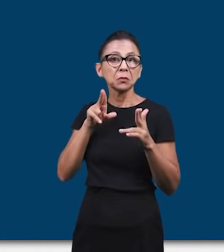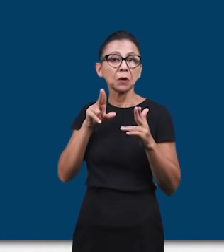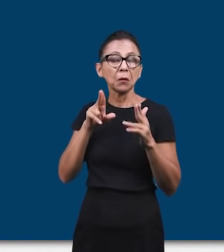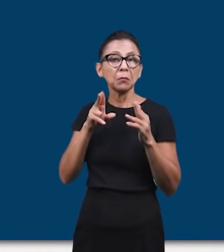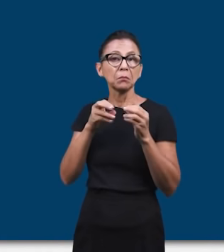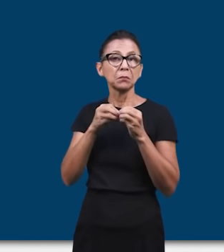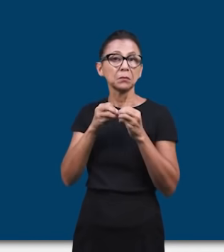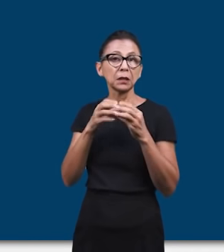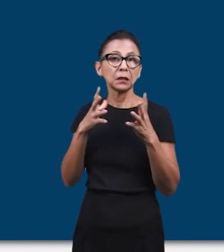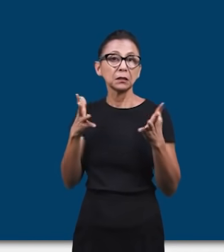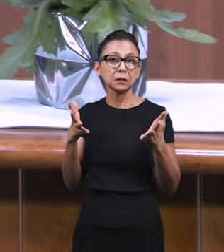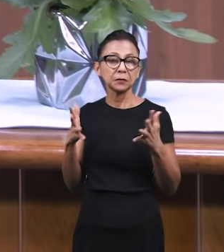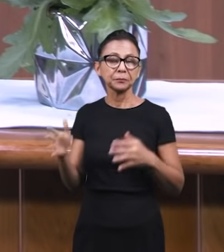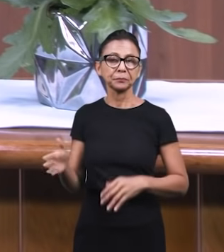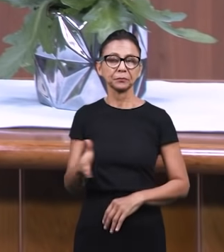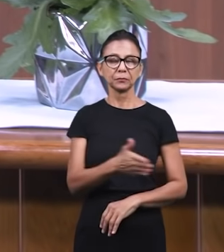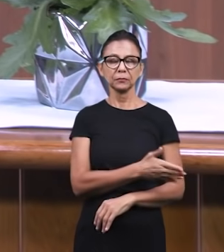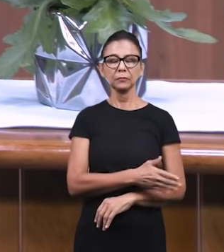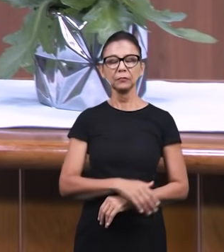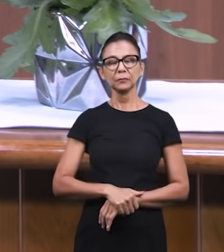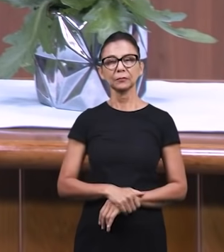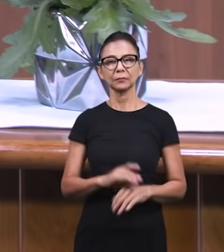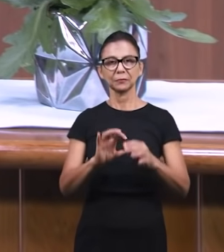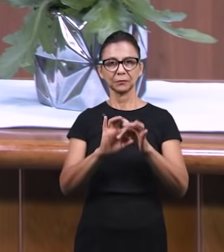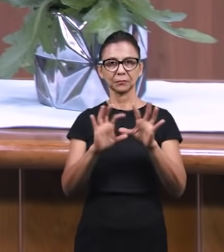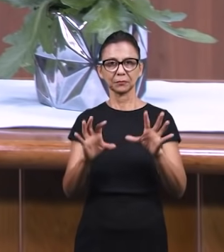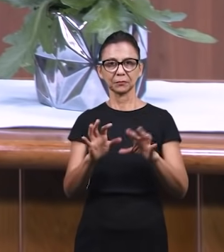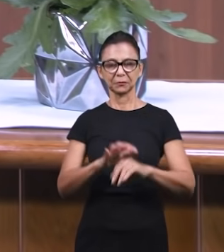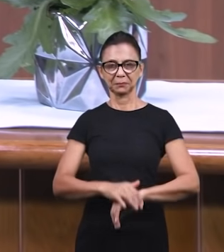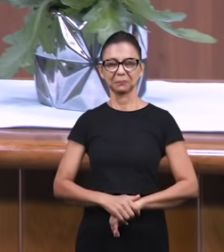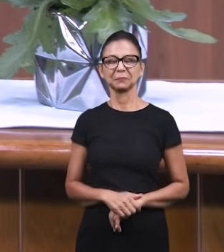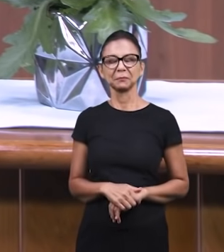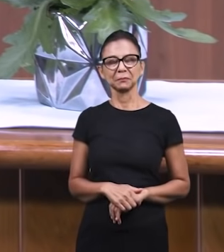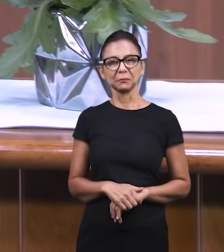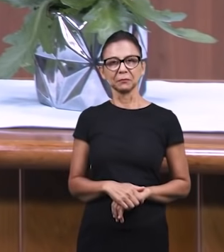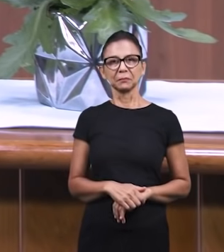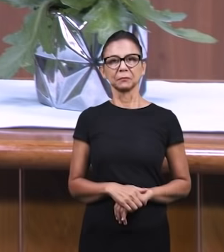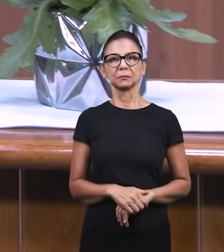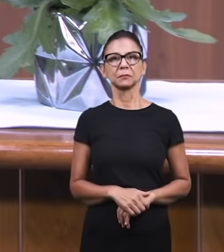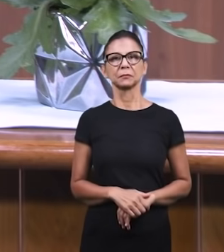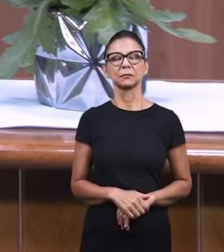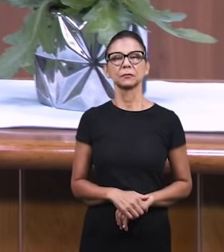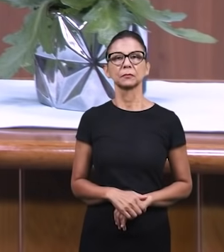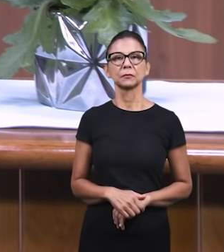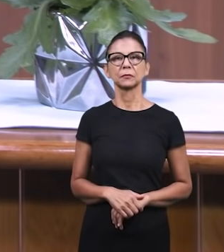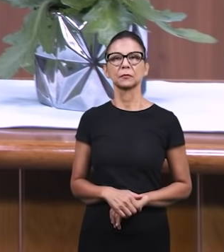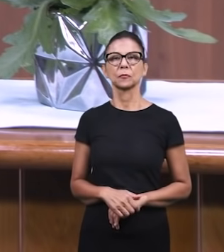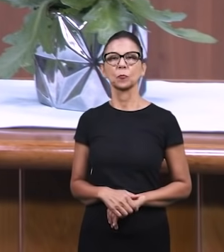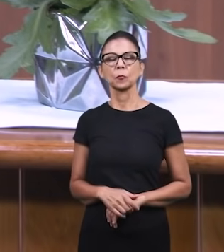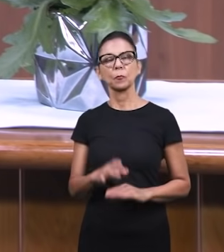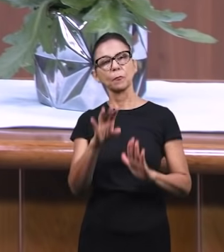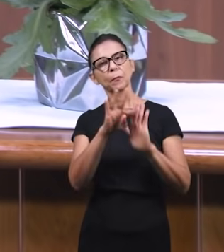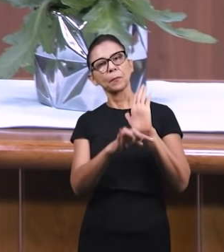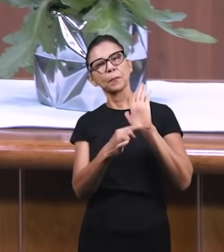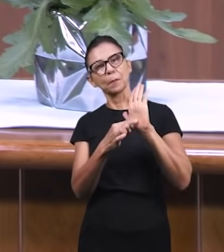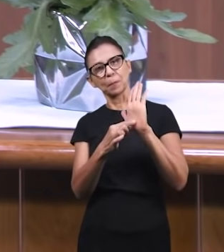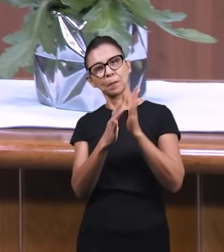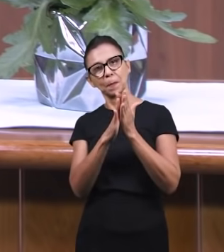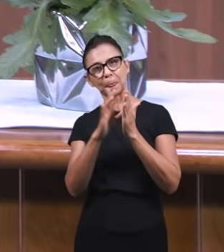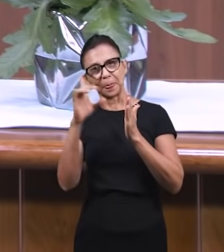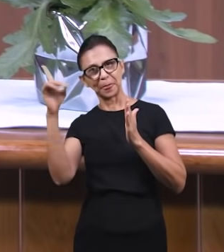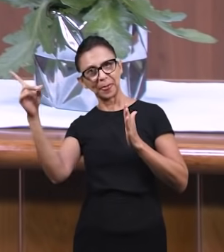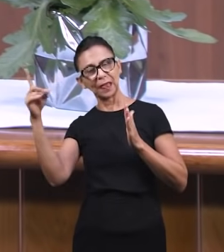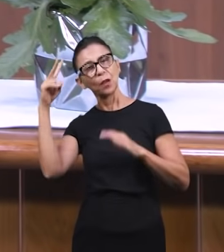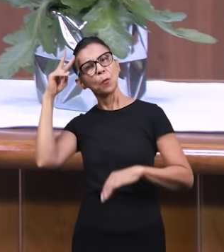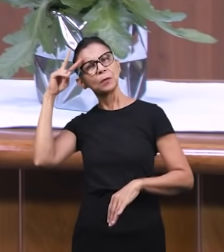tomem o seu lugar, fiquem à vontade. A palavra do Senhor está nos contando uma história, uma